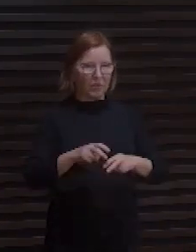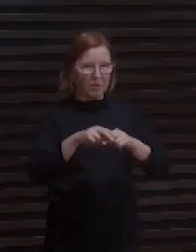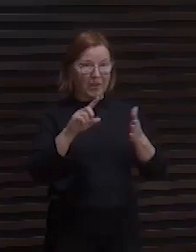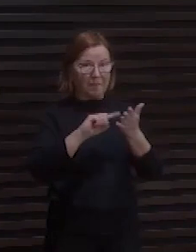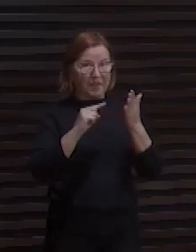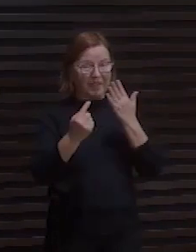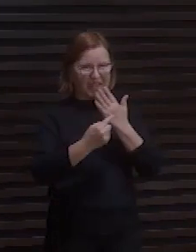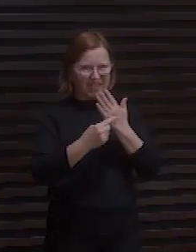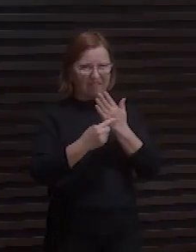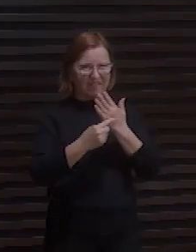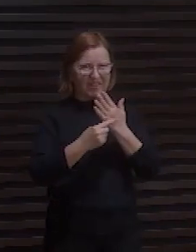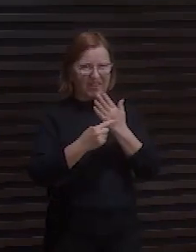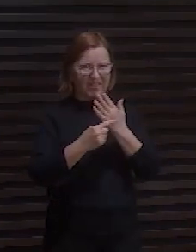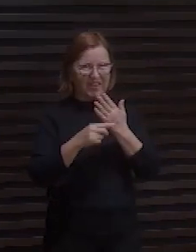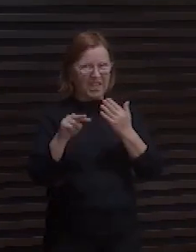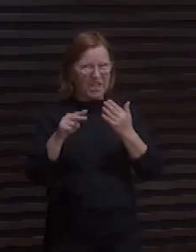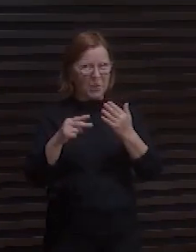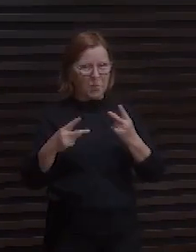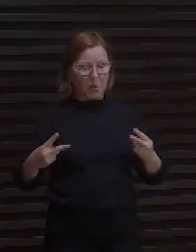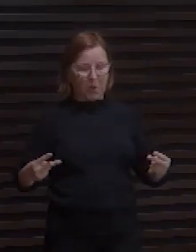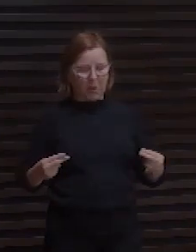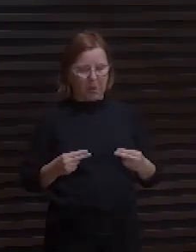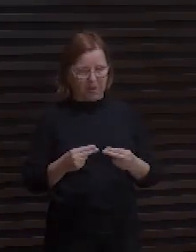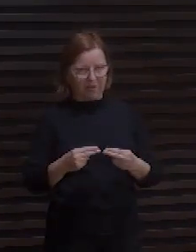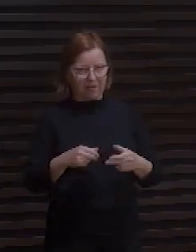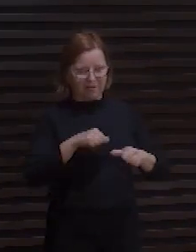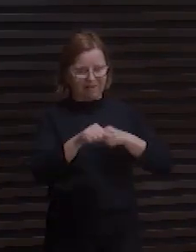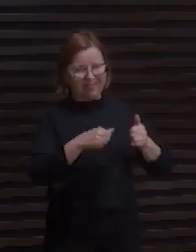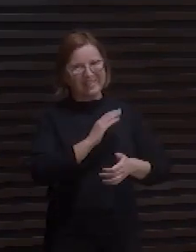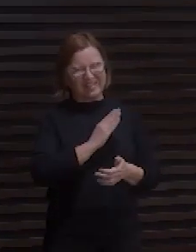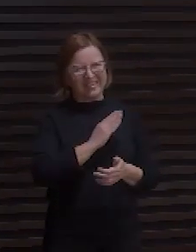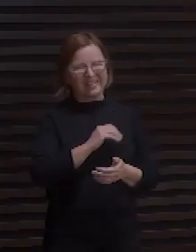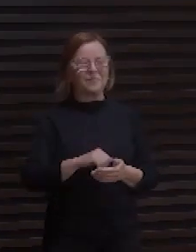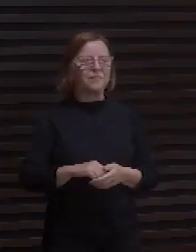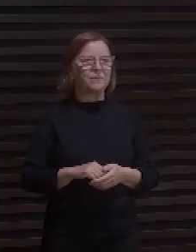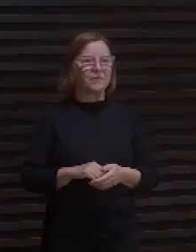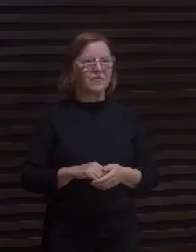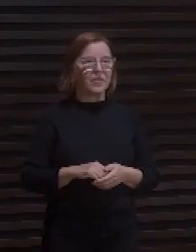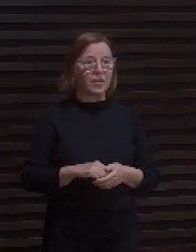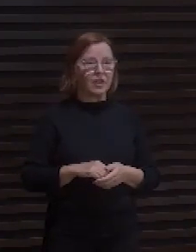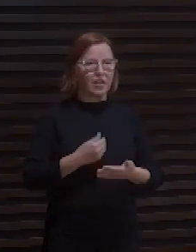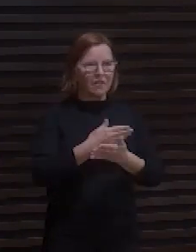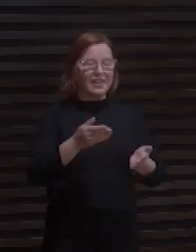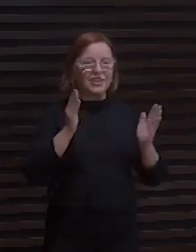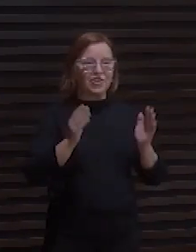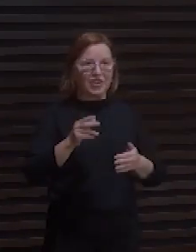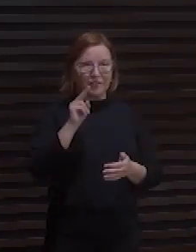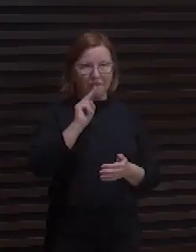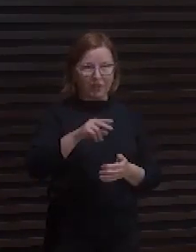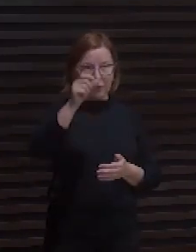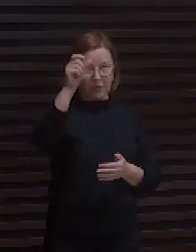operação cirúrgica. É um transplante de coração. Vocês já viram algum transplantado fazer